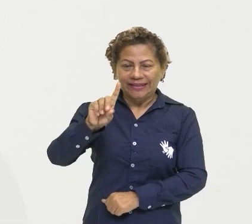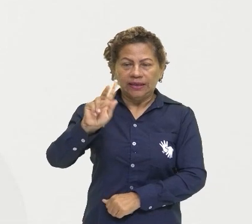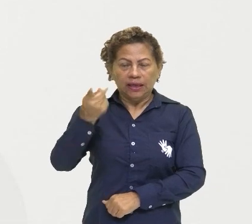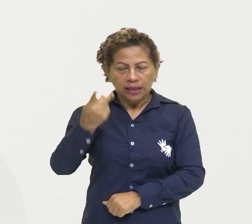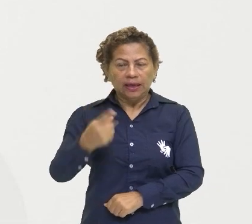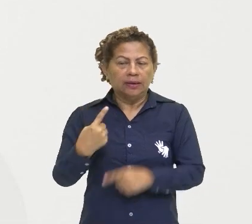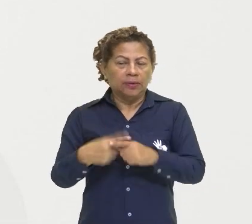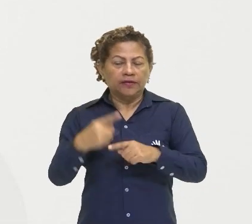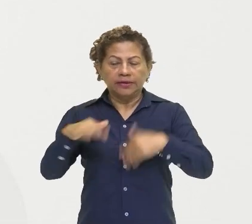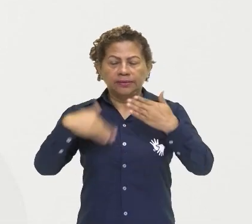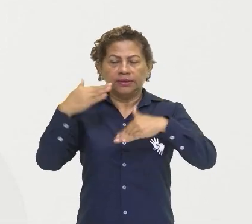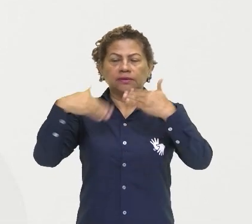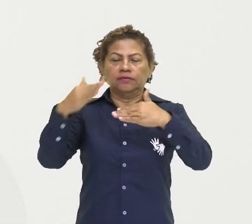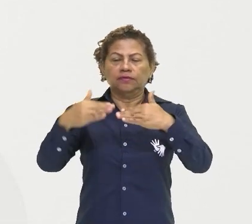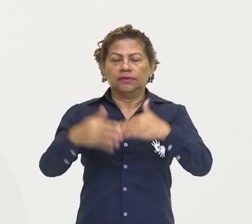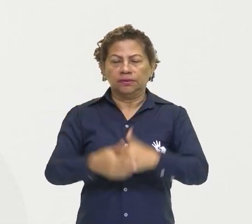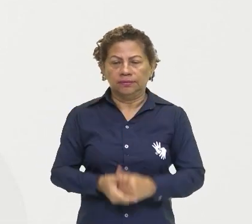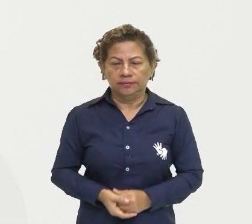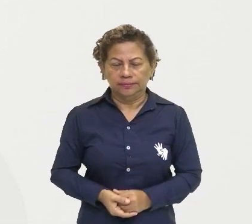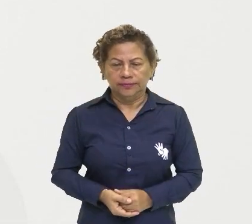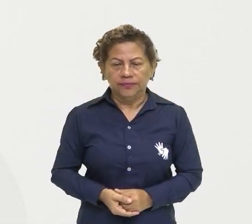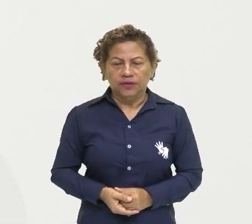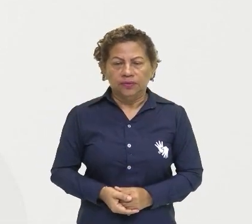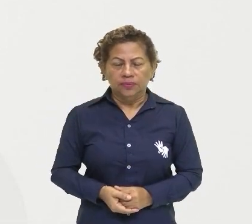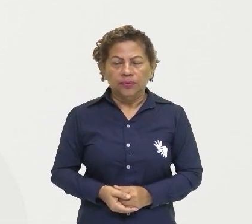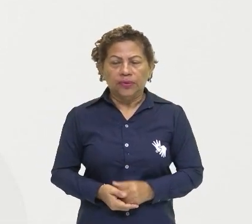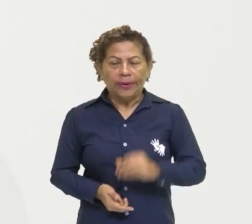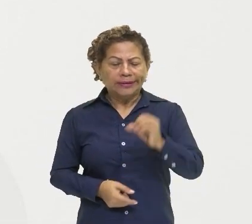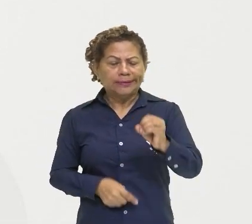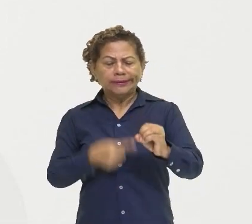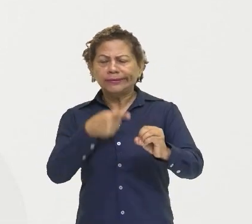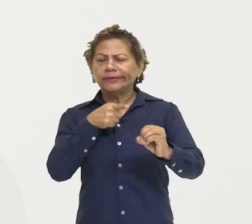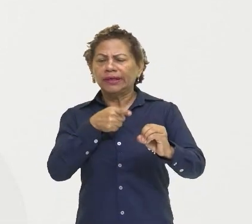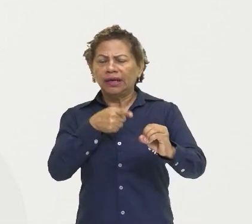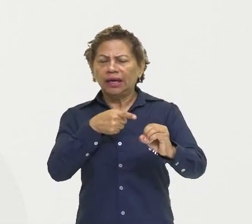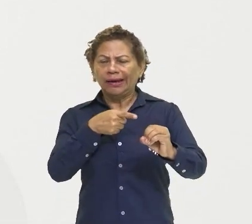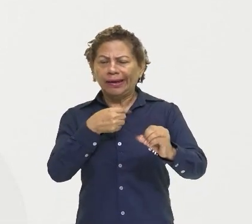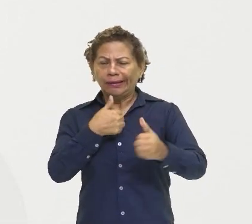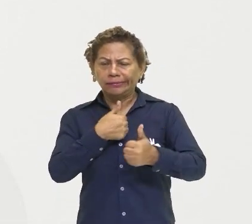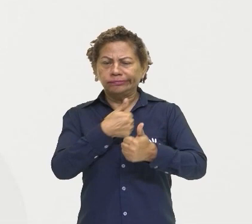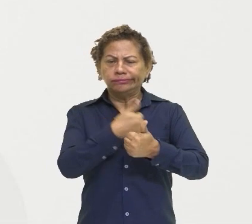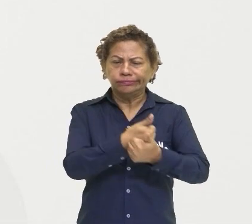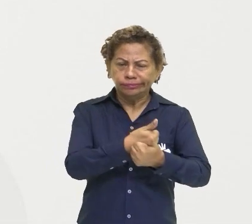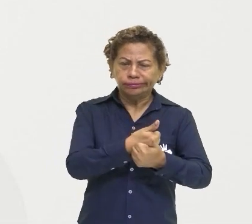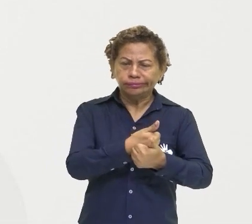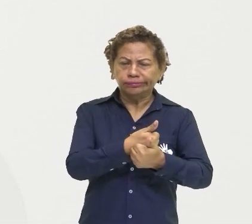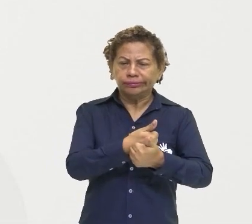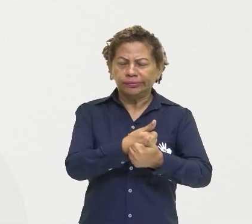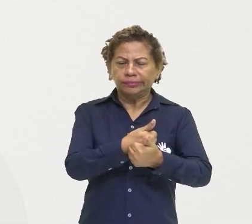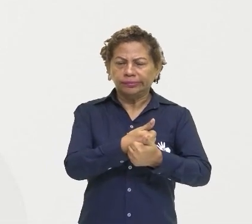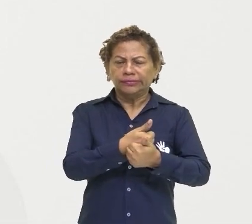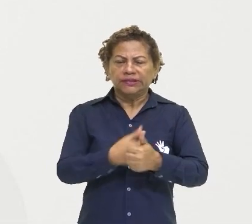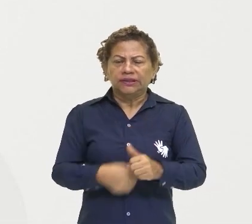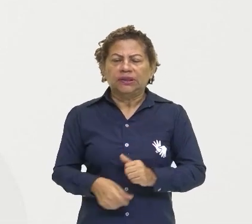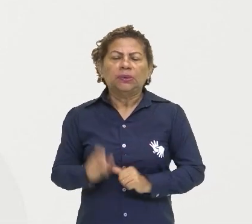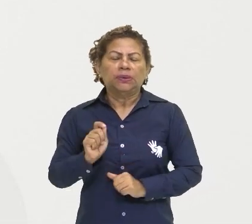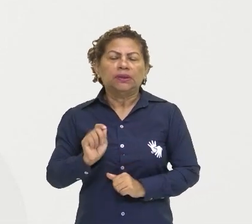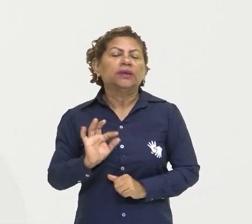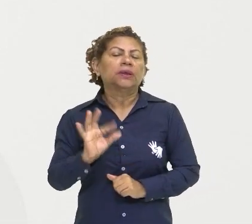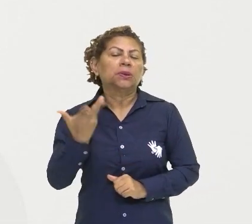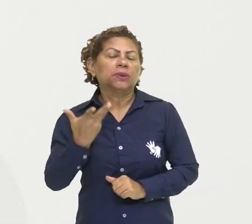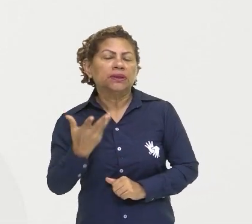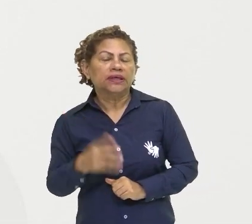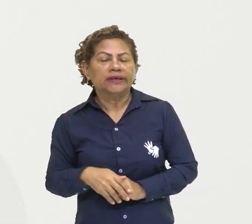desenvolvido, vamos colocar com esses termos. Quanto mais perto de 0, que é o caso desse aqui, 0,500, perdão, tá bom?